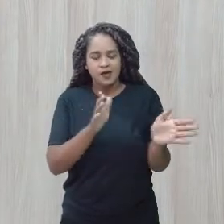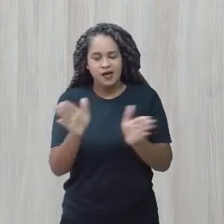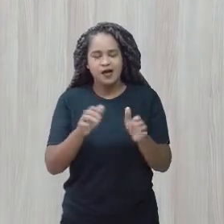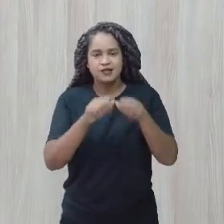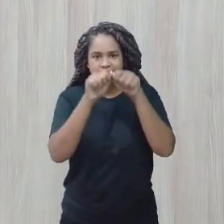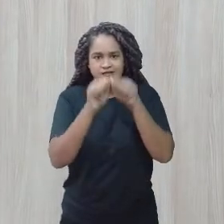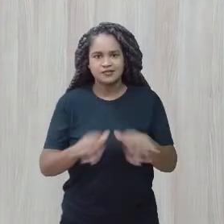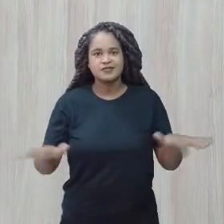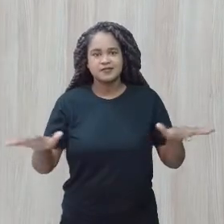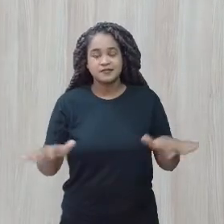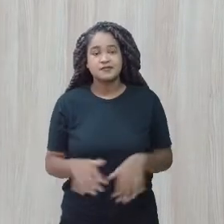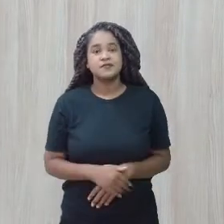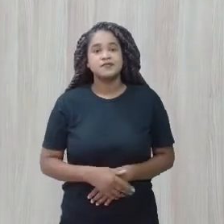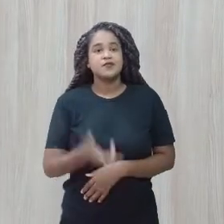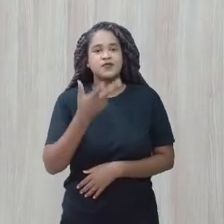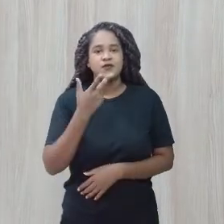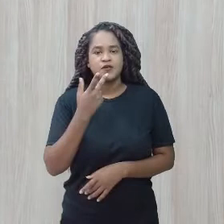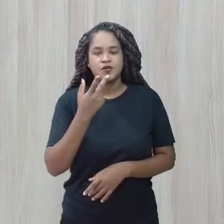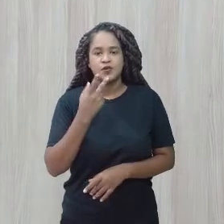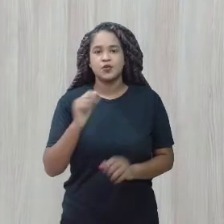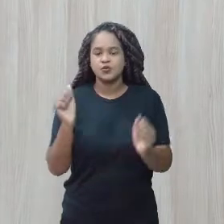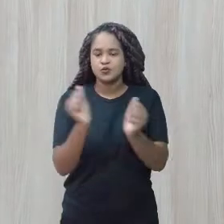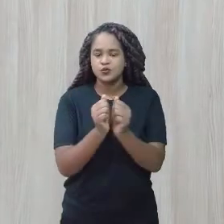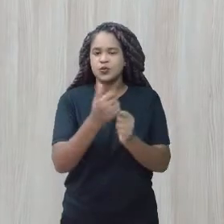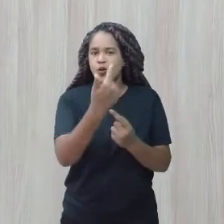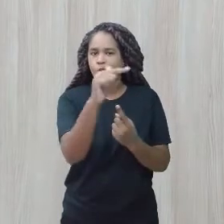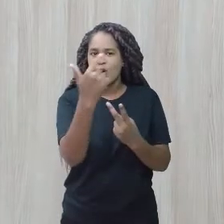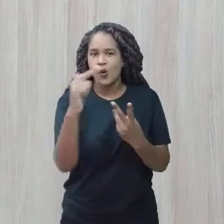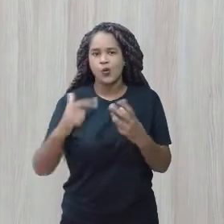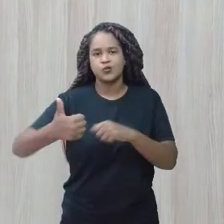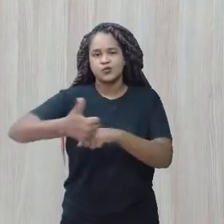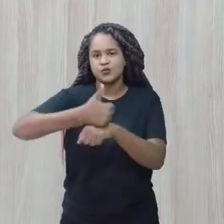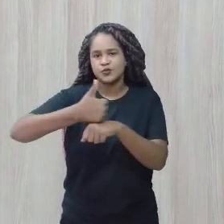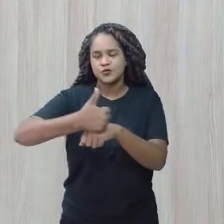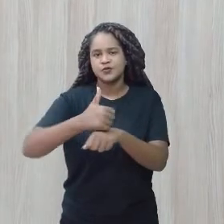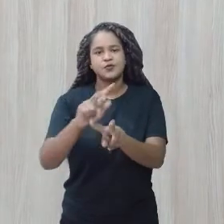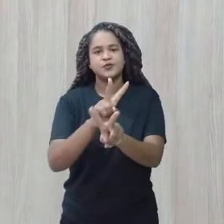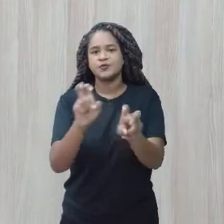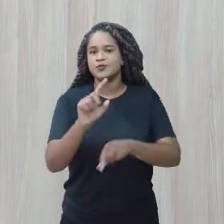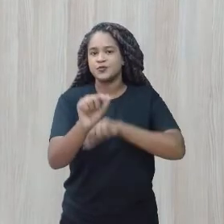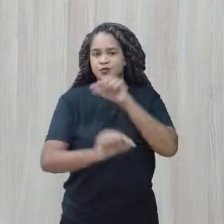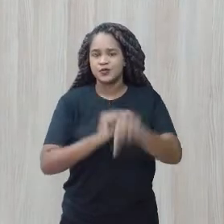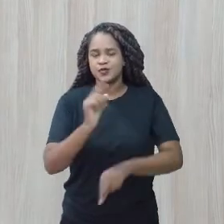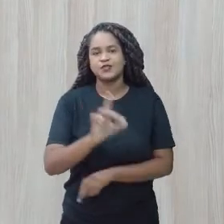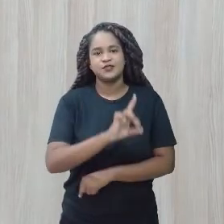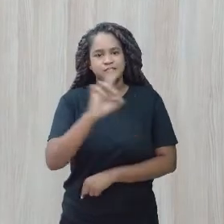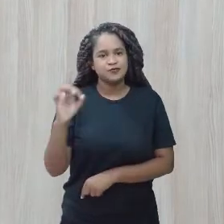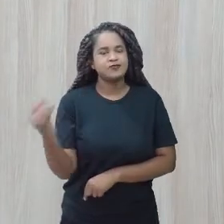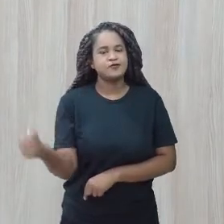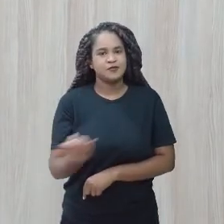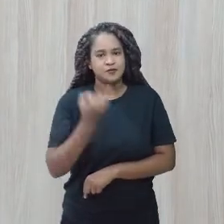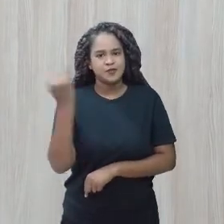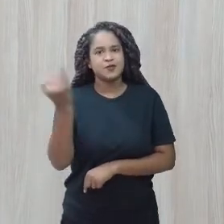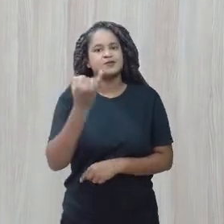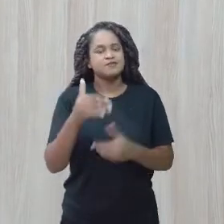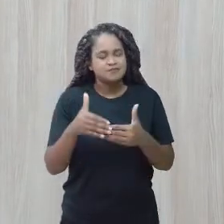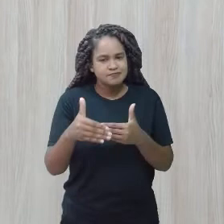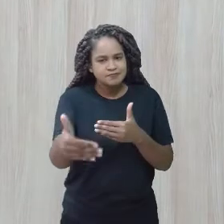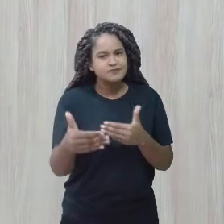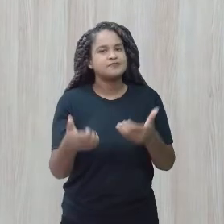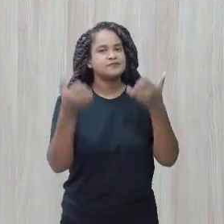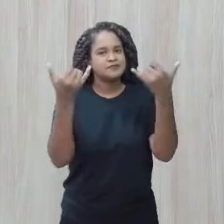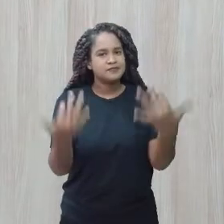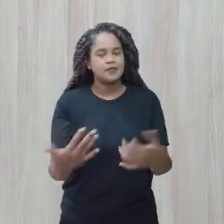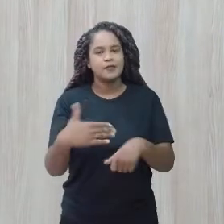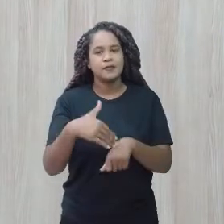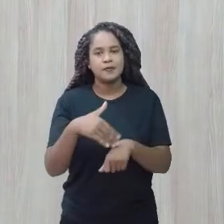né, que falou aí junto com outras colegas sobre esse dia tão importante, que eu vou falar mais um pouquinho daqui a